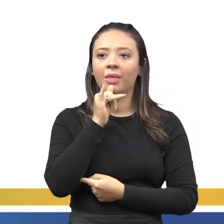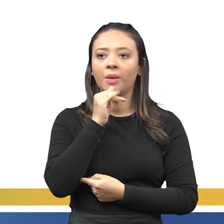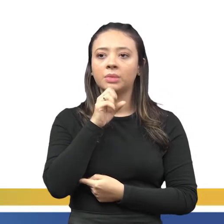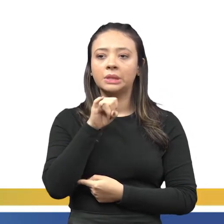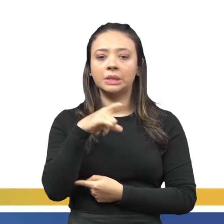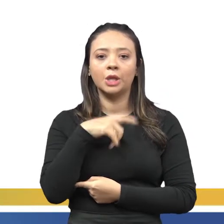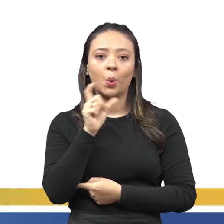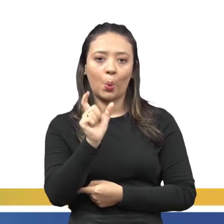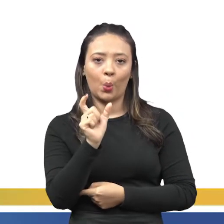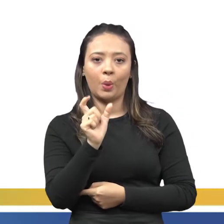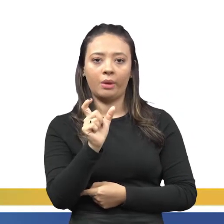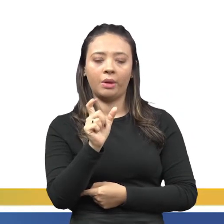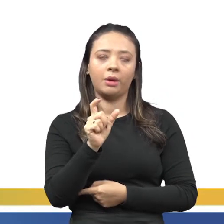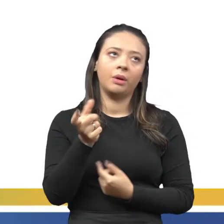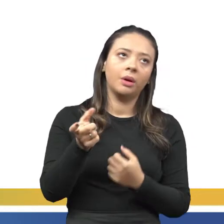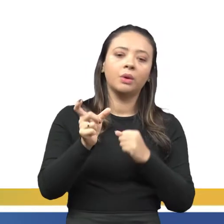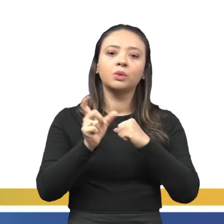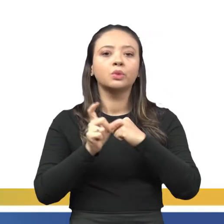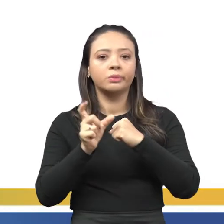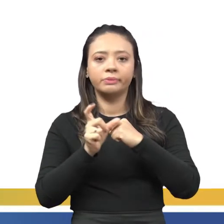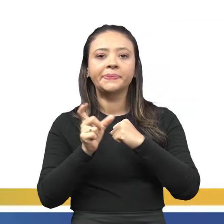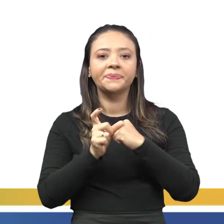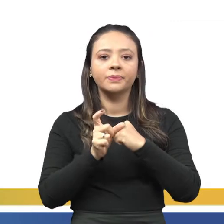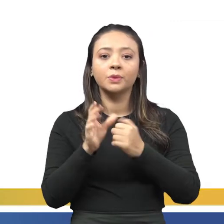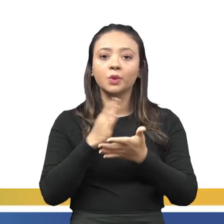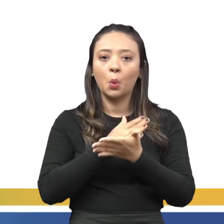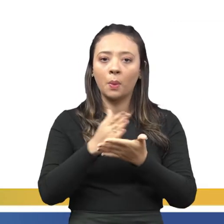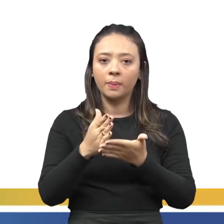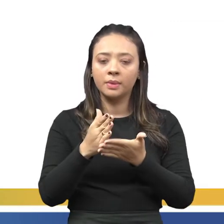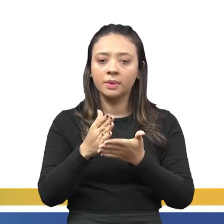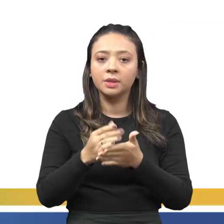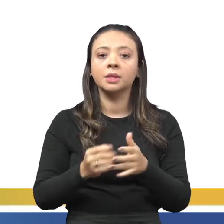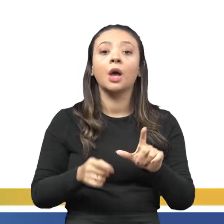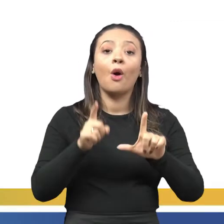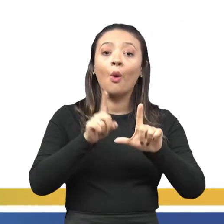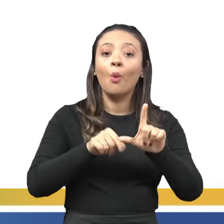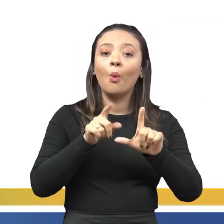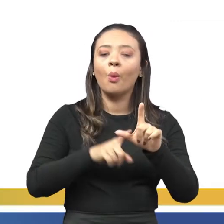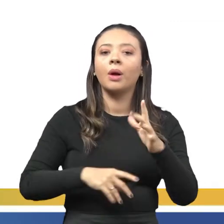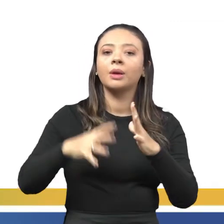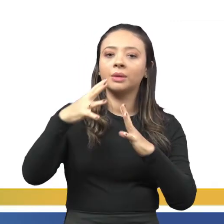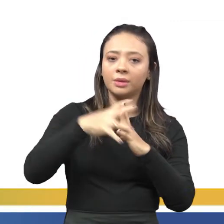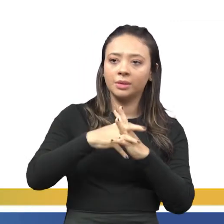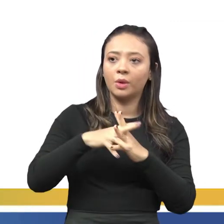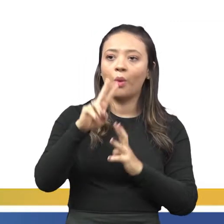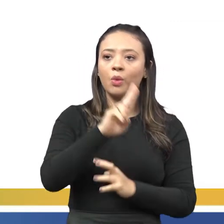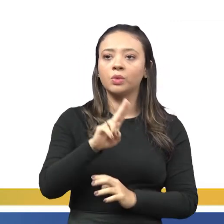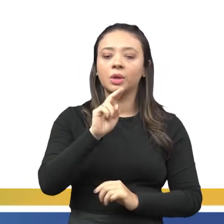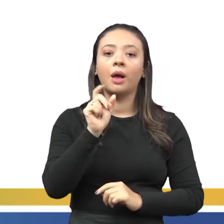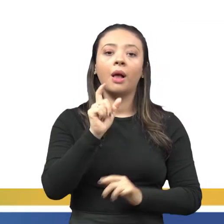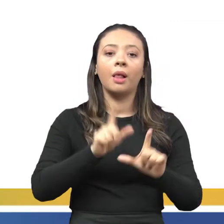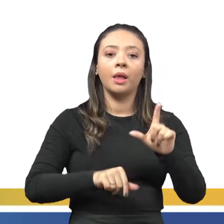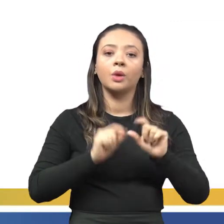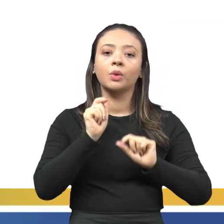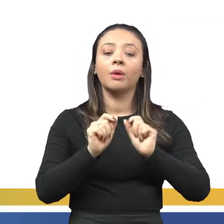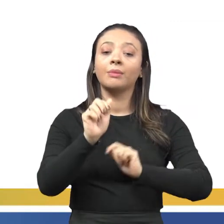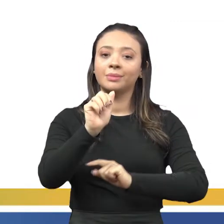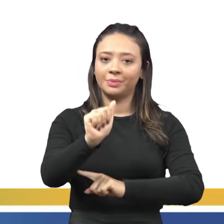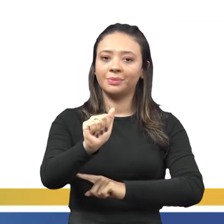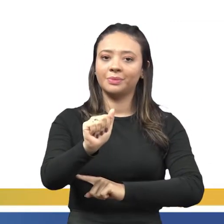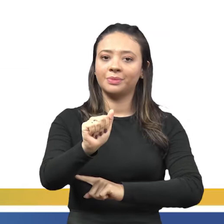uma palavra, se você tem um substantivo que começa com consoante, você vai usar a letra A, ou seja,